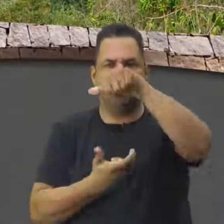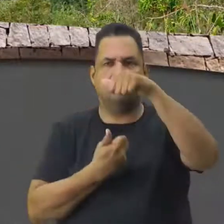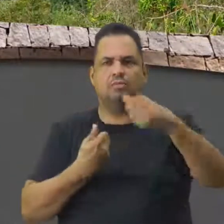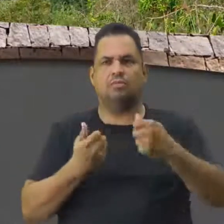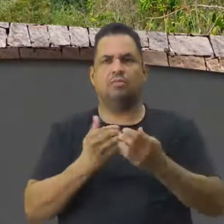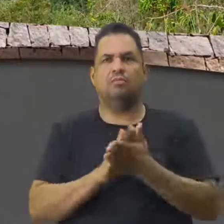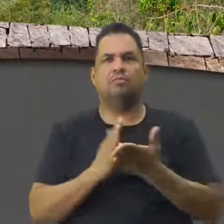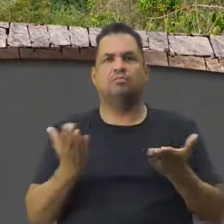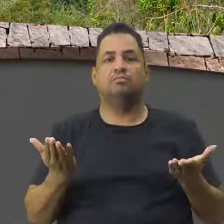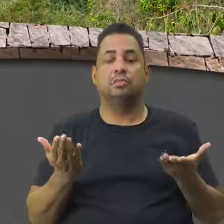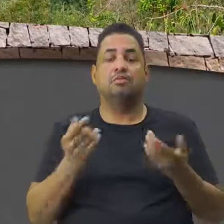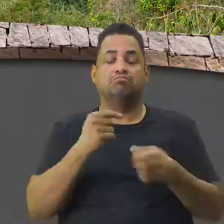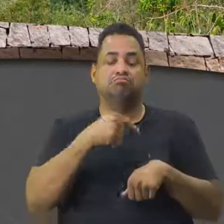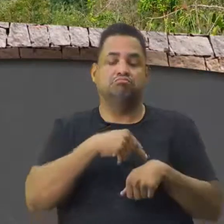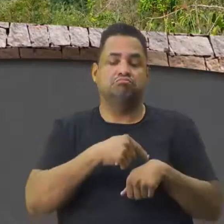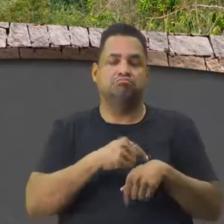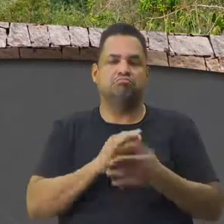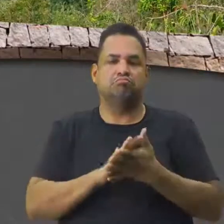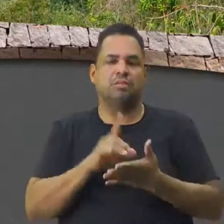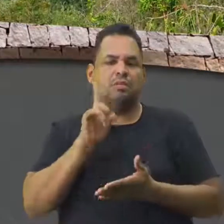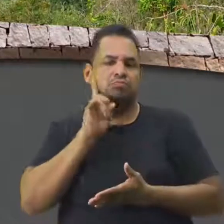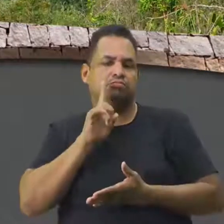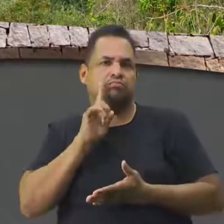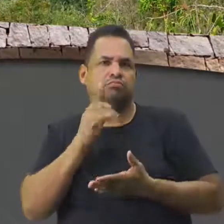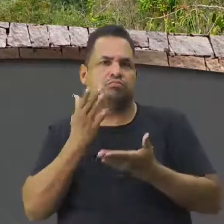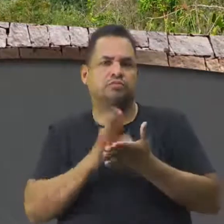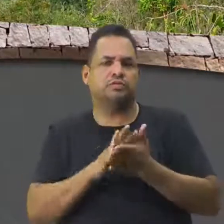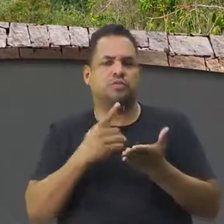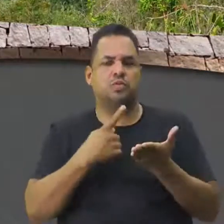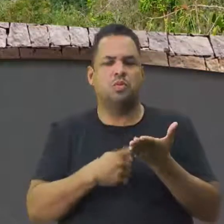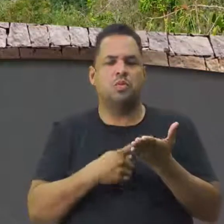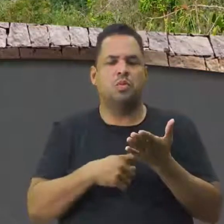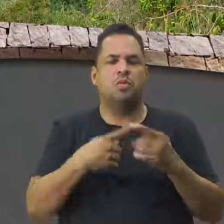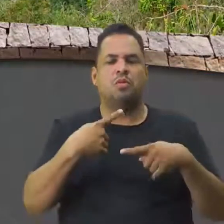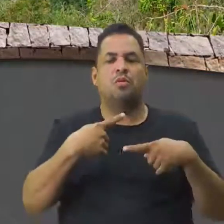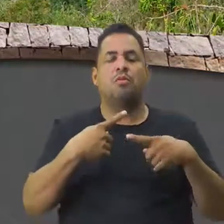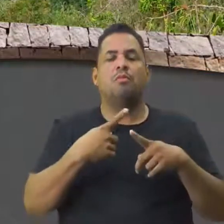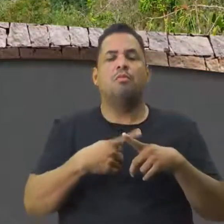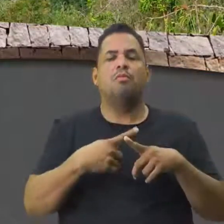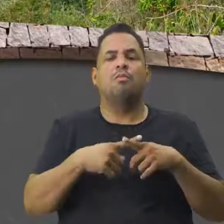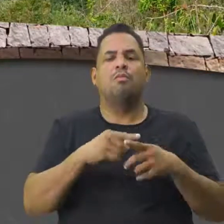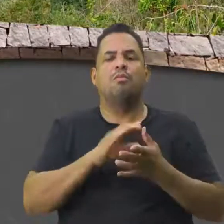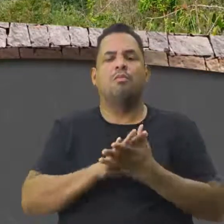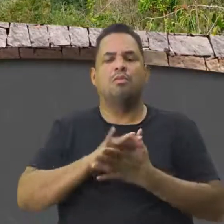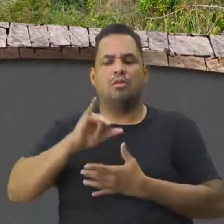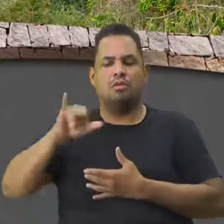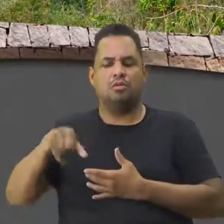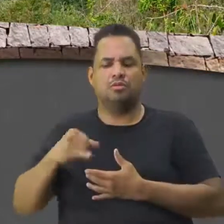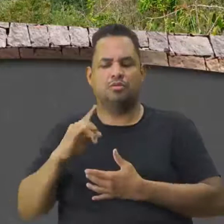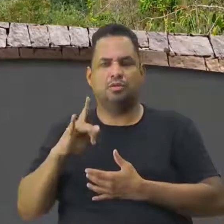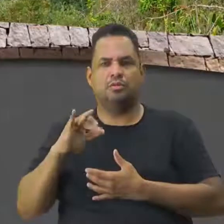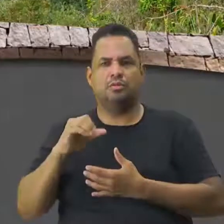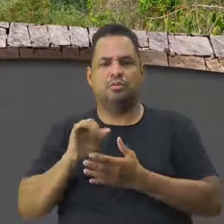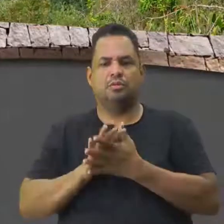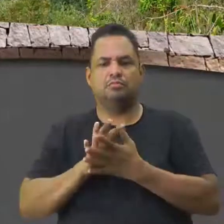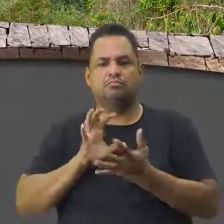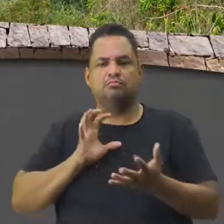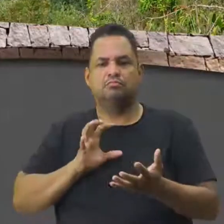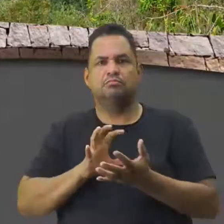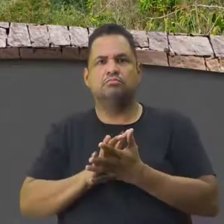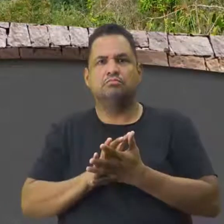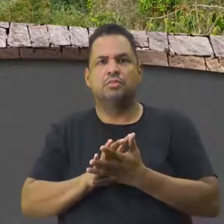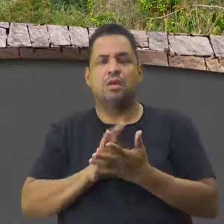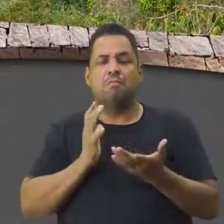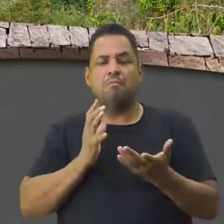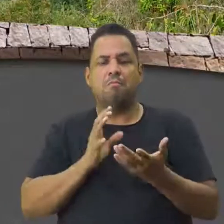Naquele momento, os Estados Unidos fez um acordo com o Brasil porque o Japão tem invadido a Malásia. O Brasil passa a